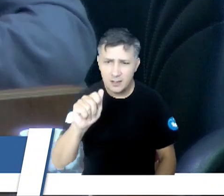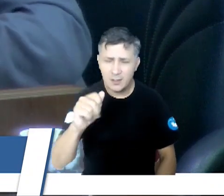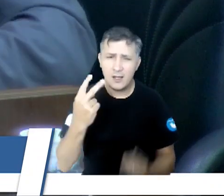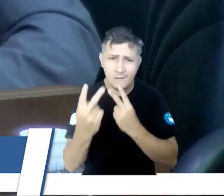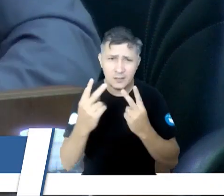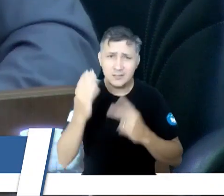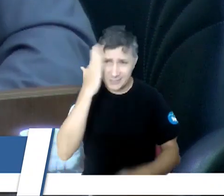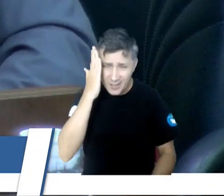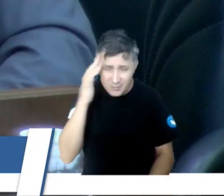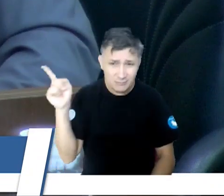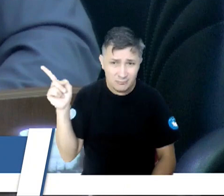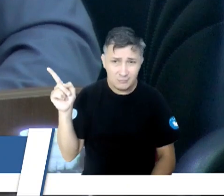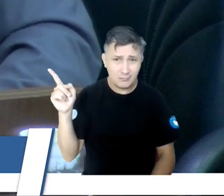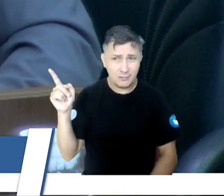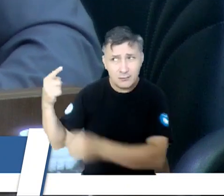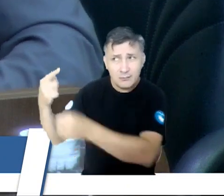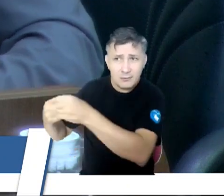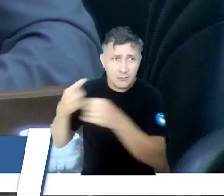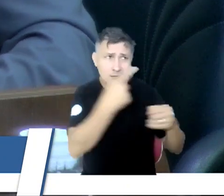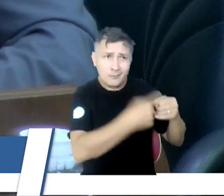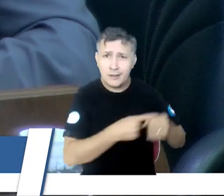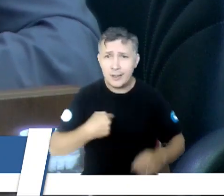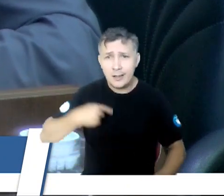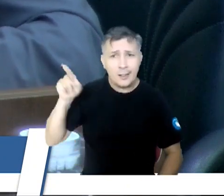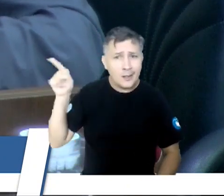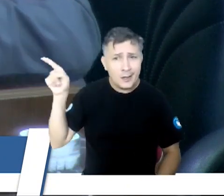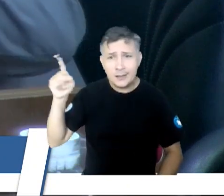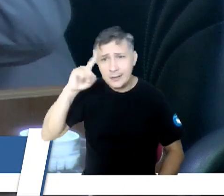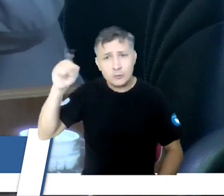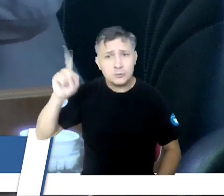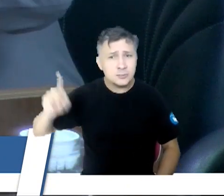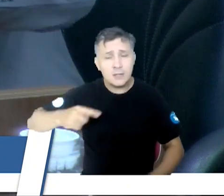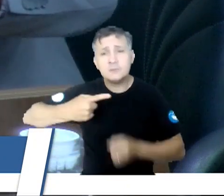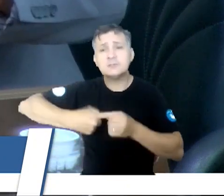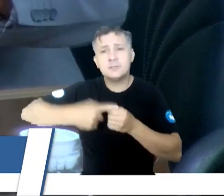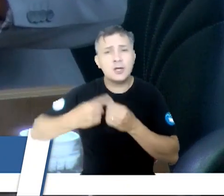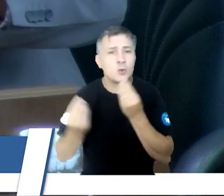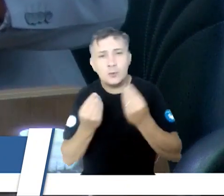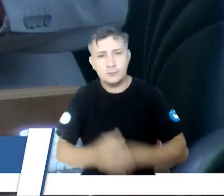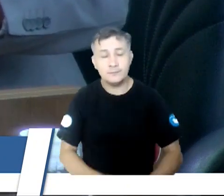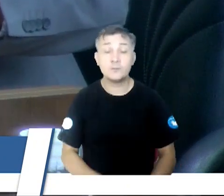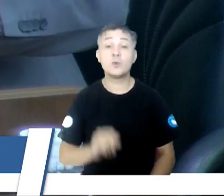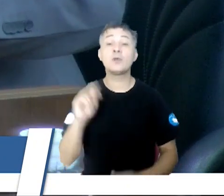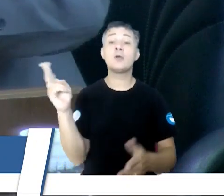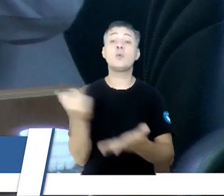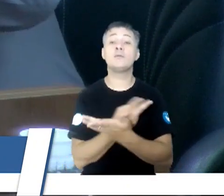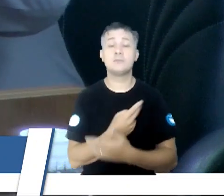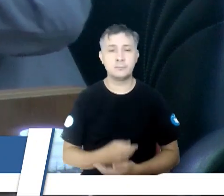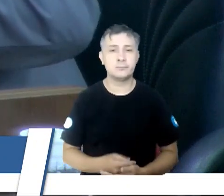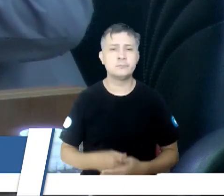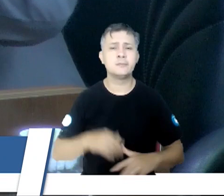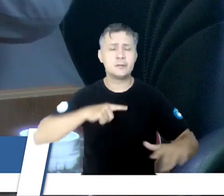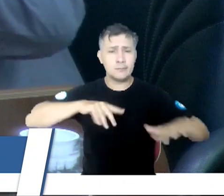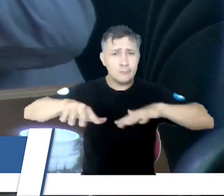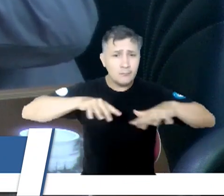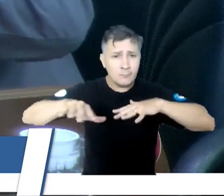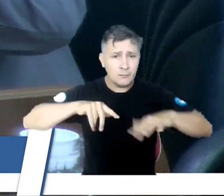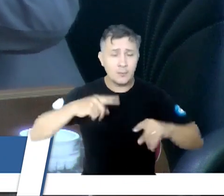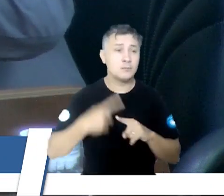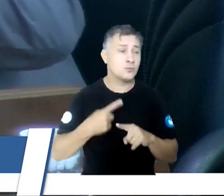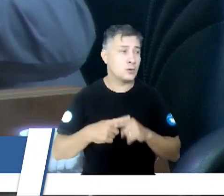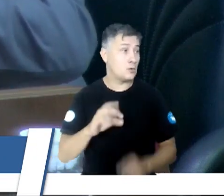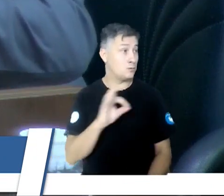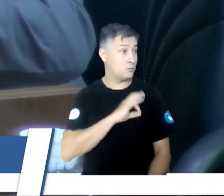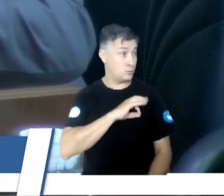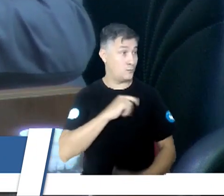ele não trabalha na cidade. Então, não. O que, que acontece? Se movimentou tudo isso, porque o policial vai trabalhar de carro, vai trabalhar de moto,